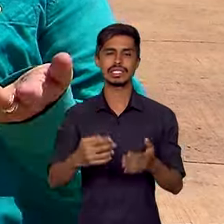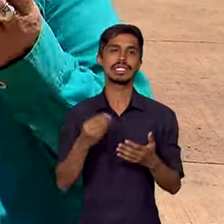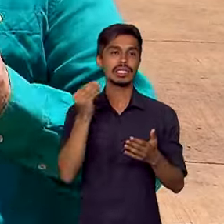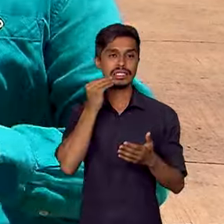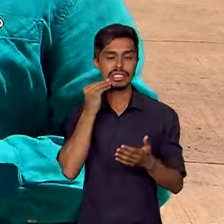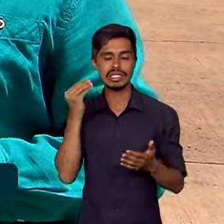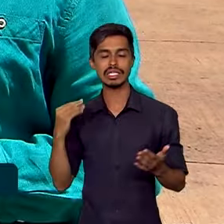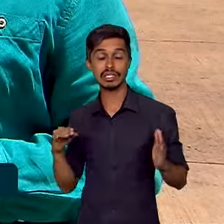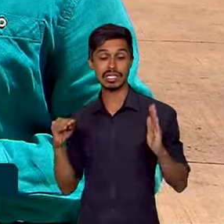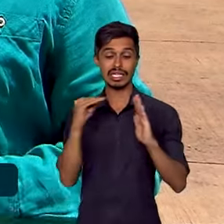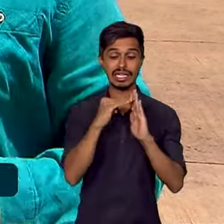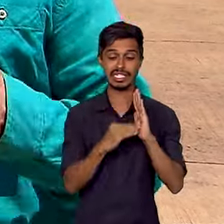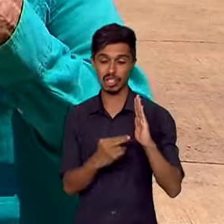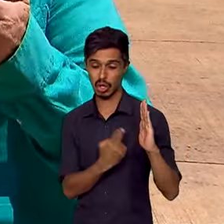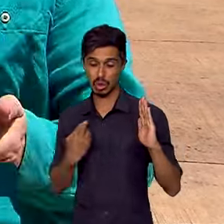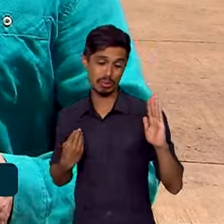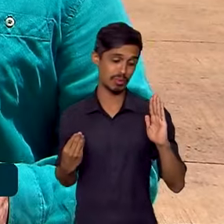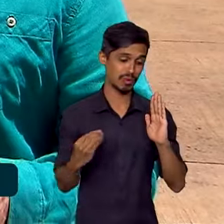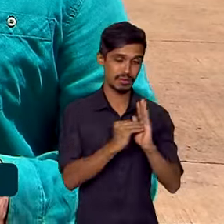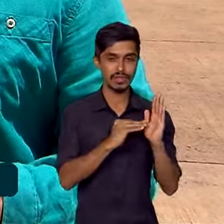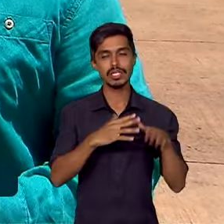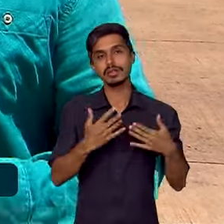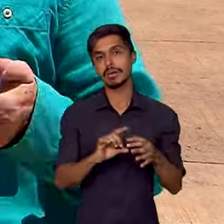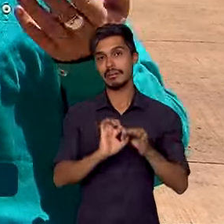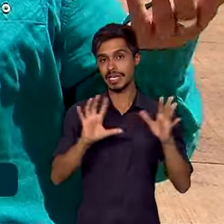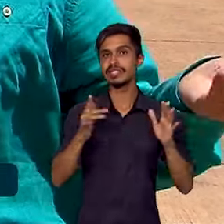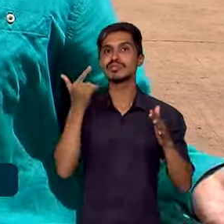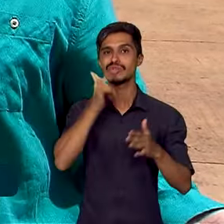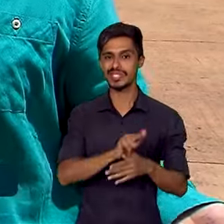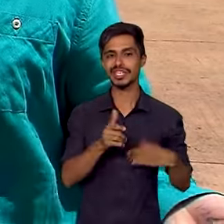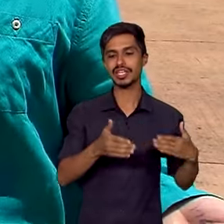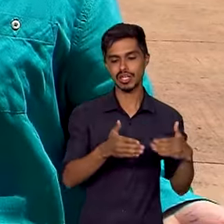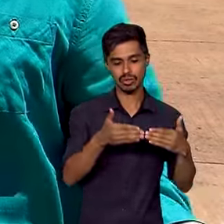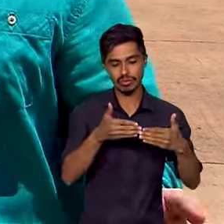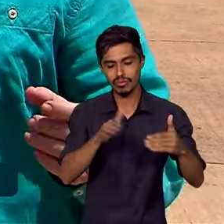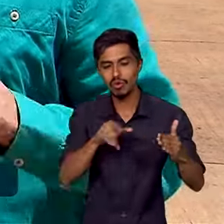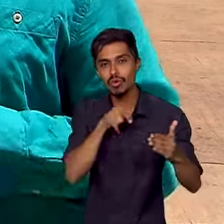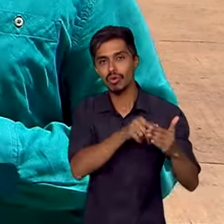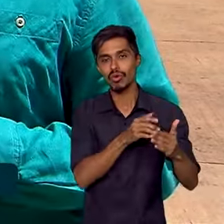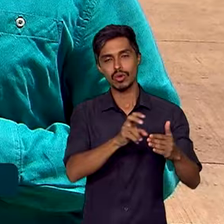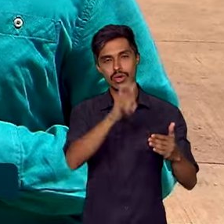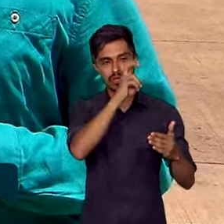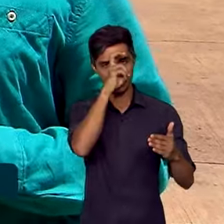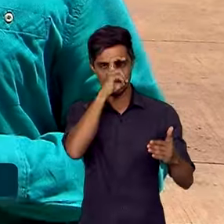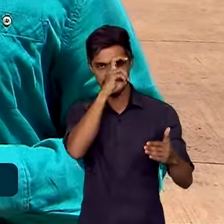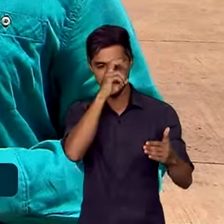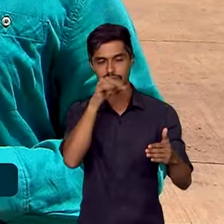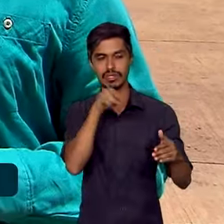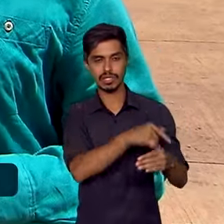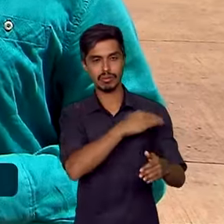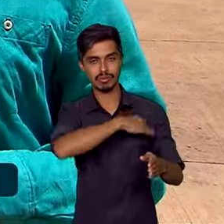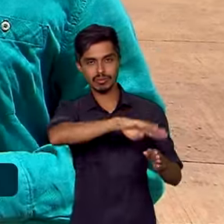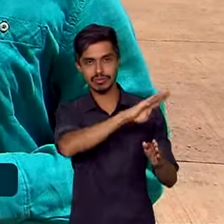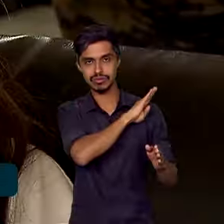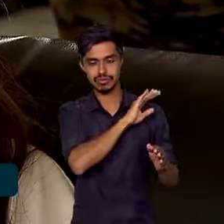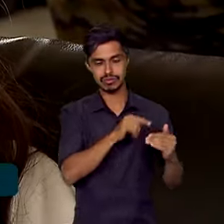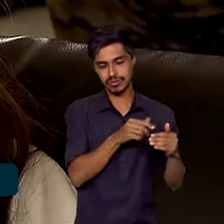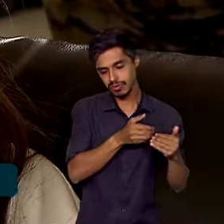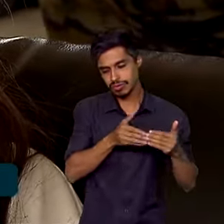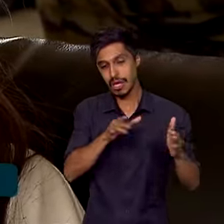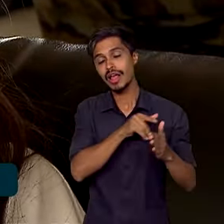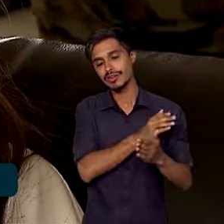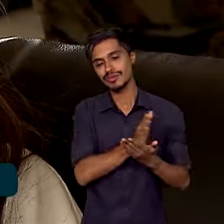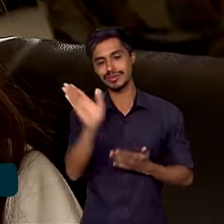lista e serem autorizados a passar pela fronteira entre a faixa de Gaza e o Egito para voltar ao Brasil.